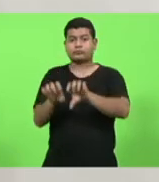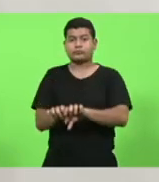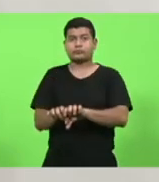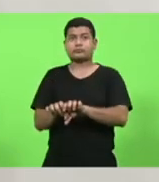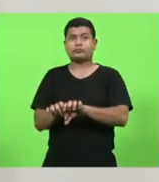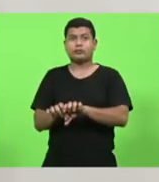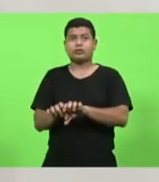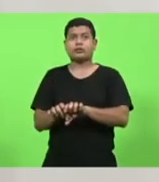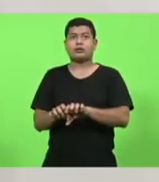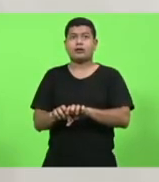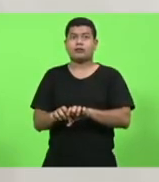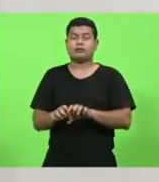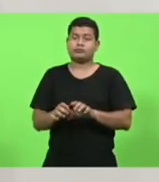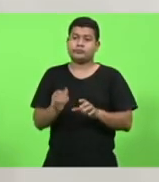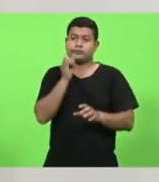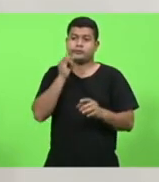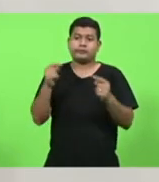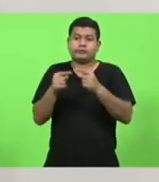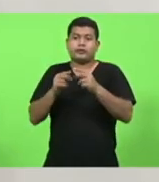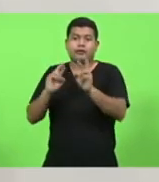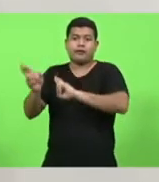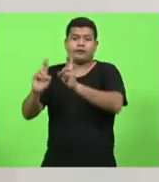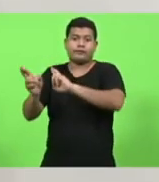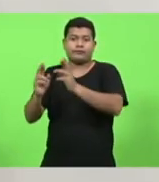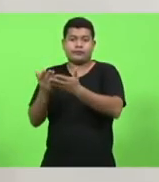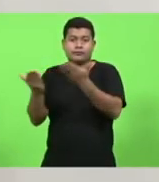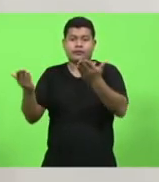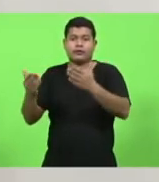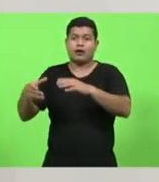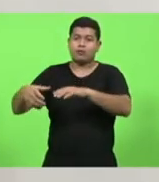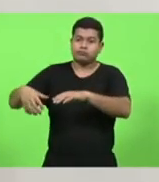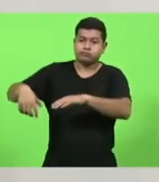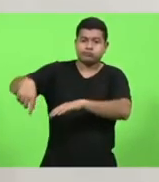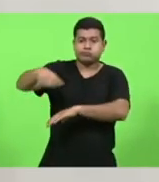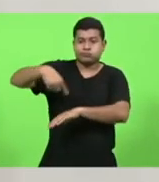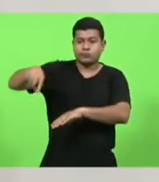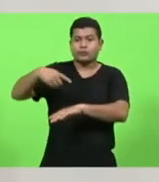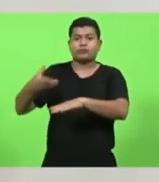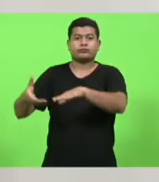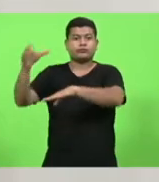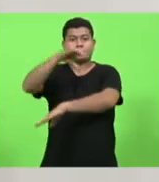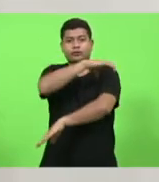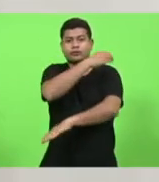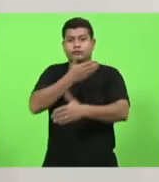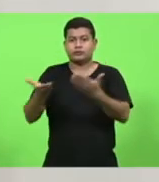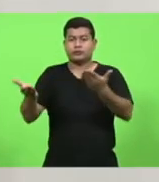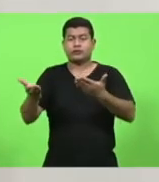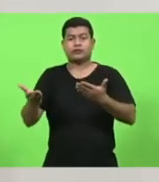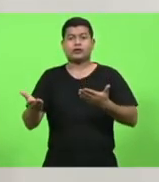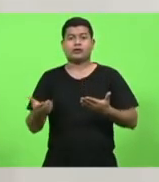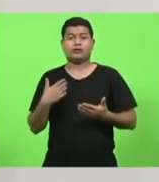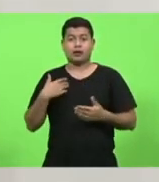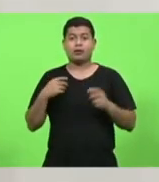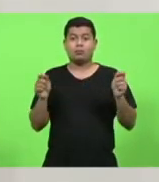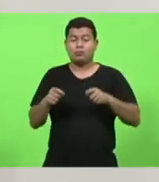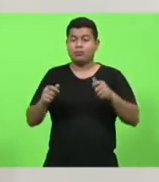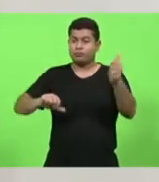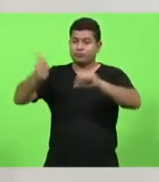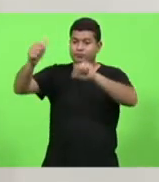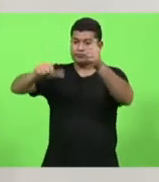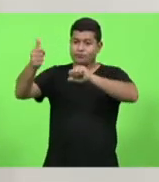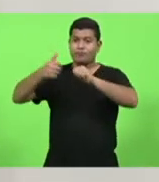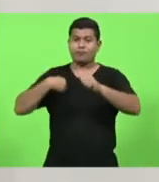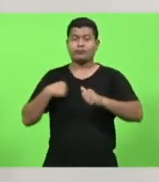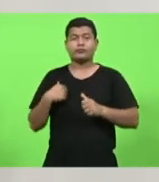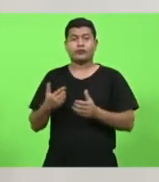do Estado, como rodovias, como rótulas, como viadutos, para que eles possam analisar, e aí eles abrem